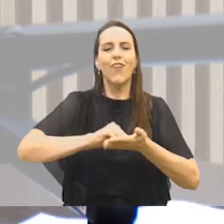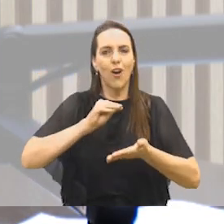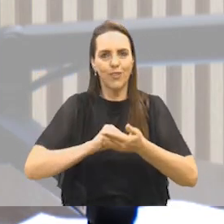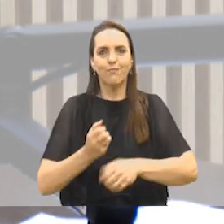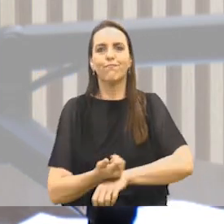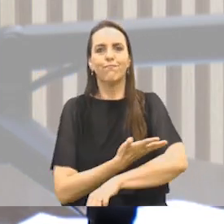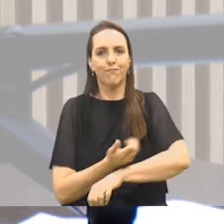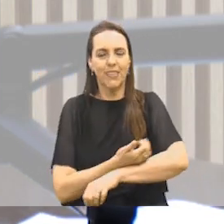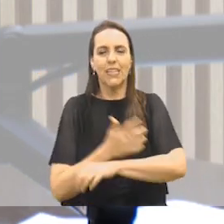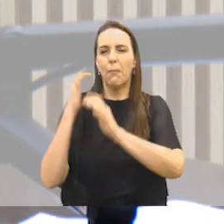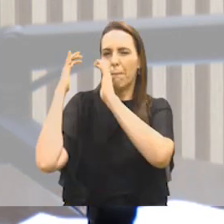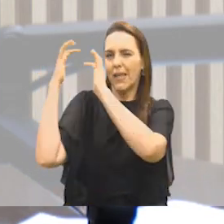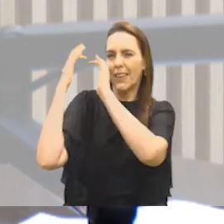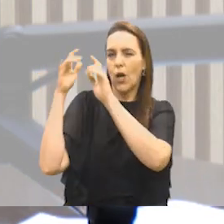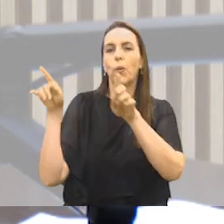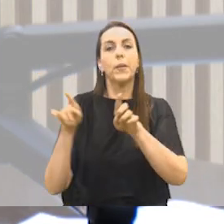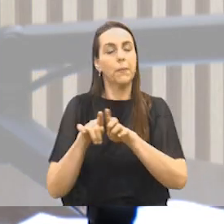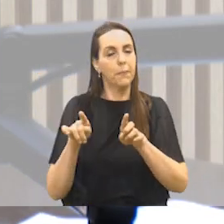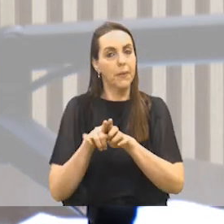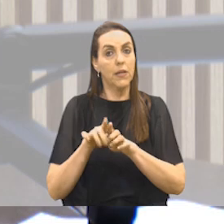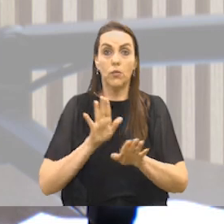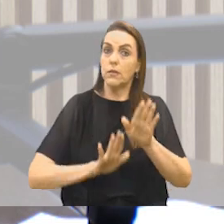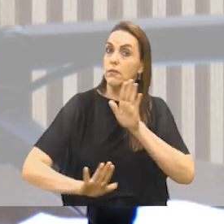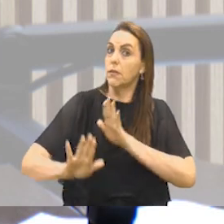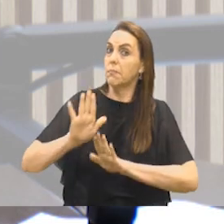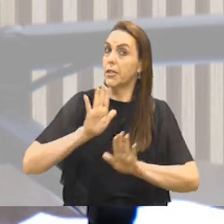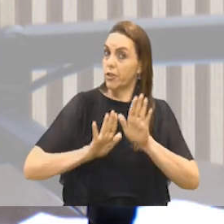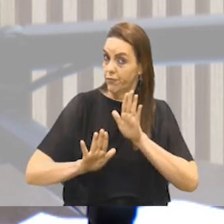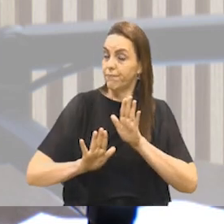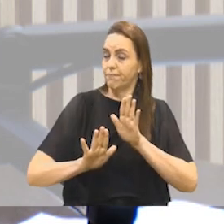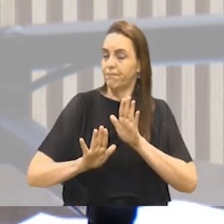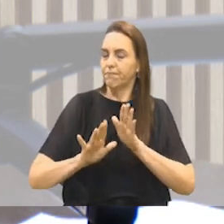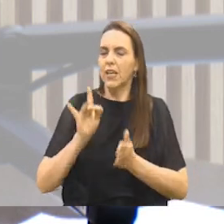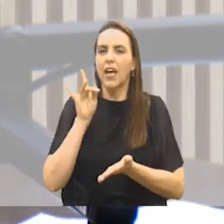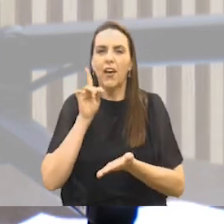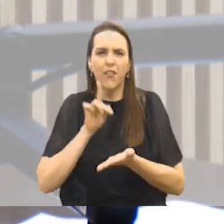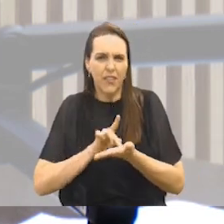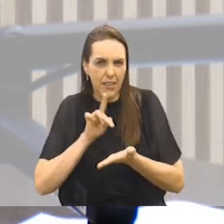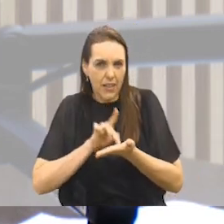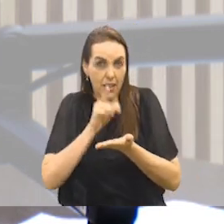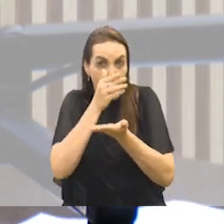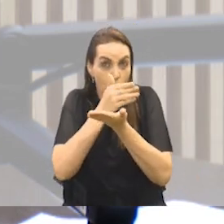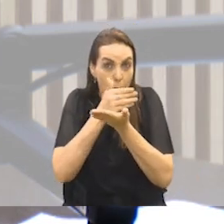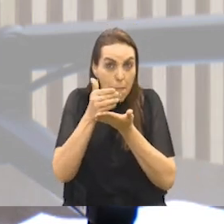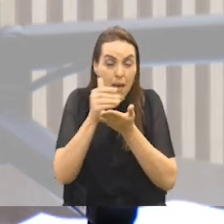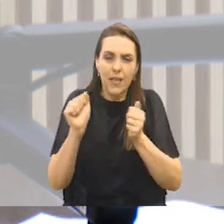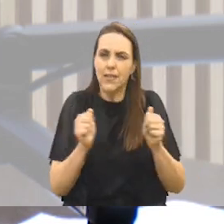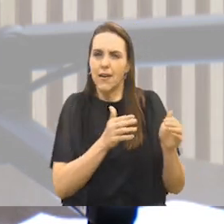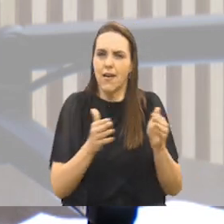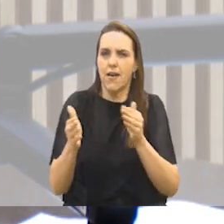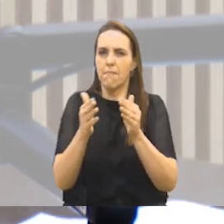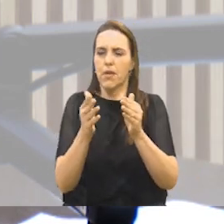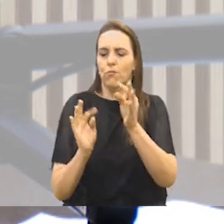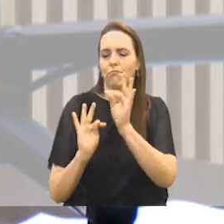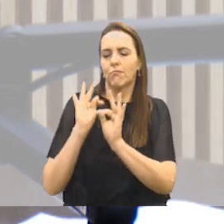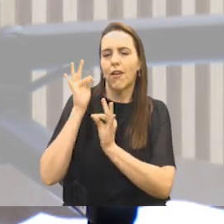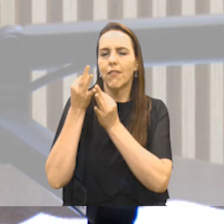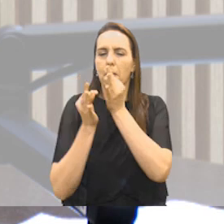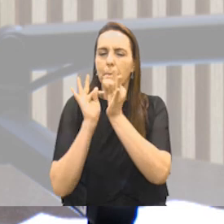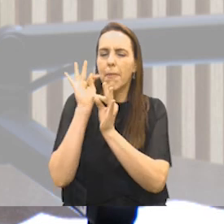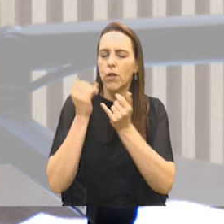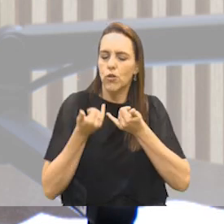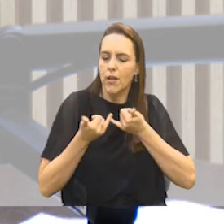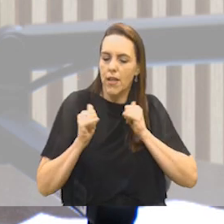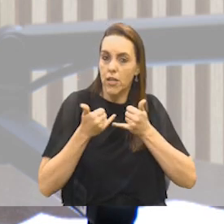mais desequilibrada emocionalmente, mentalmente. Então, tudo depende. Na verdade, quando a gente começa esse